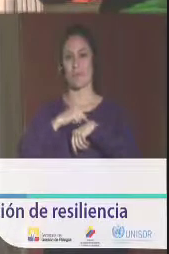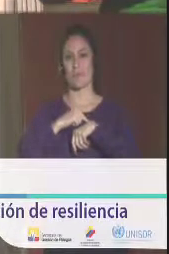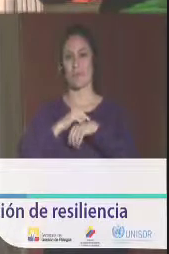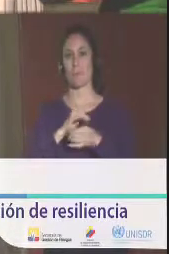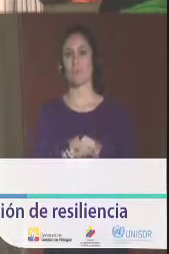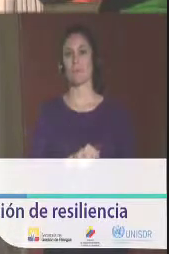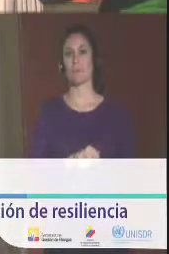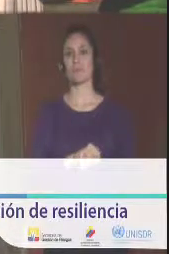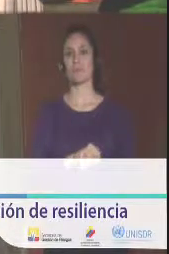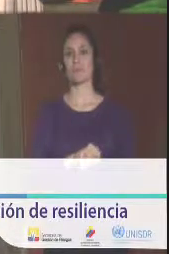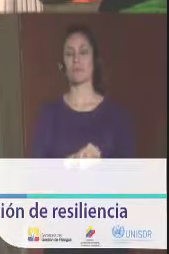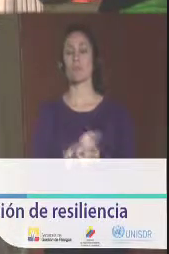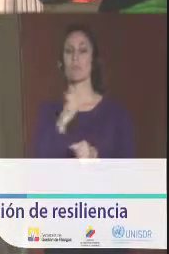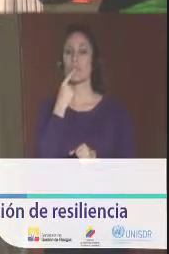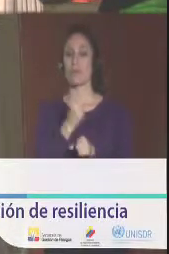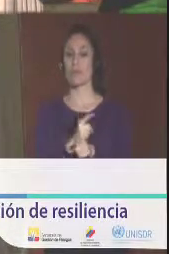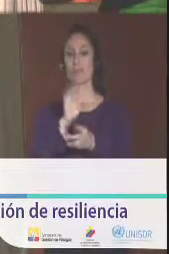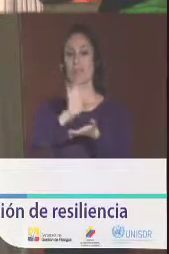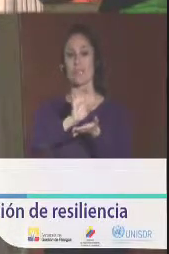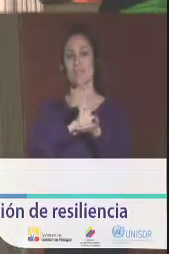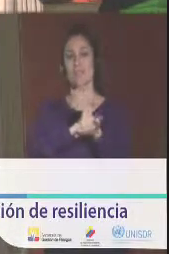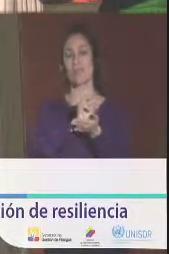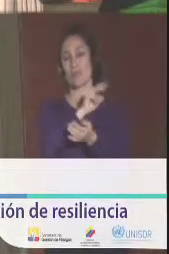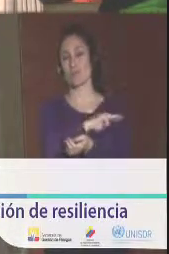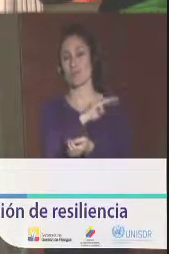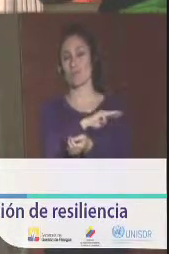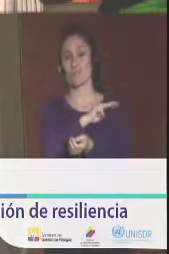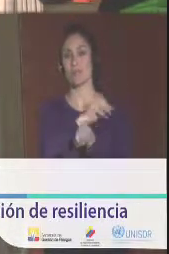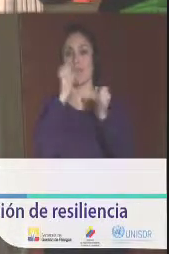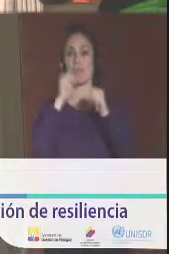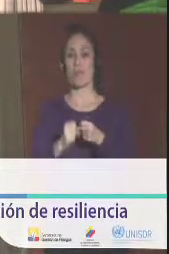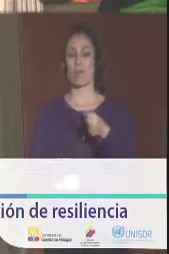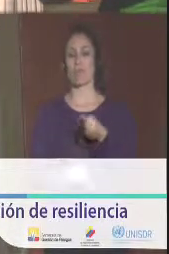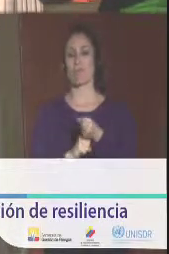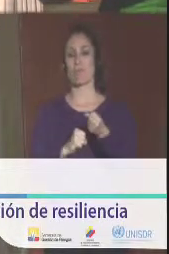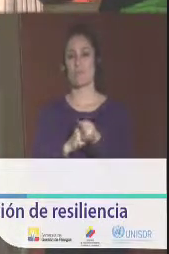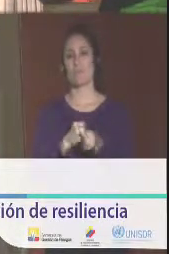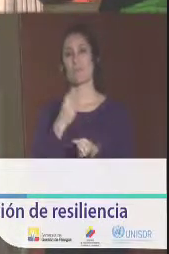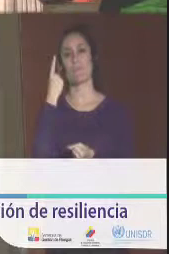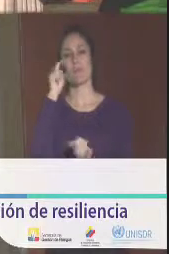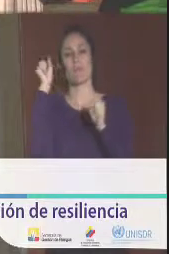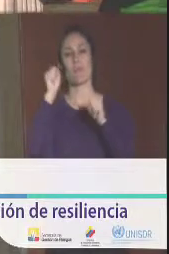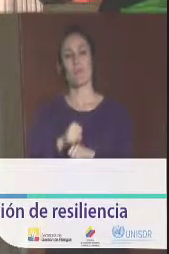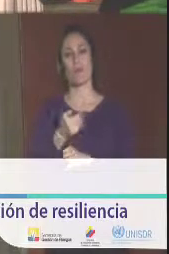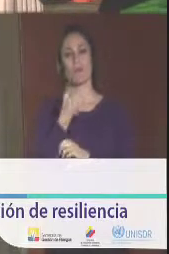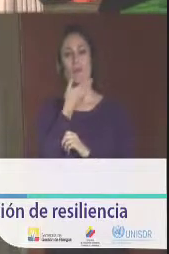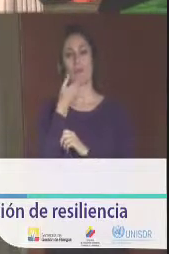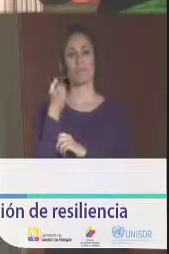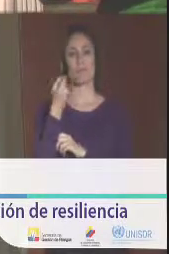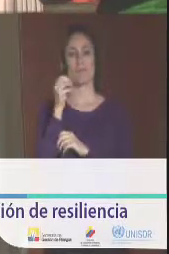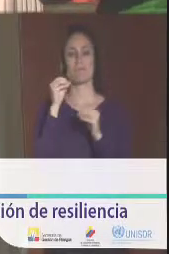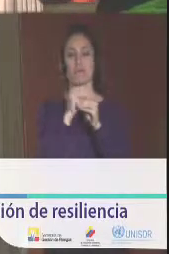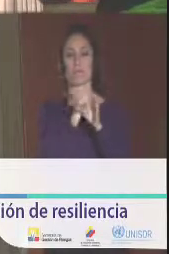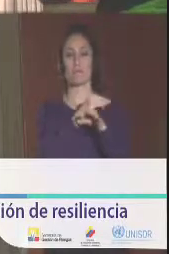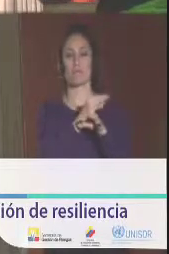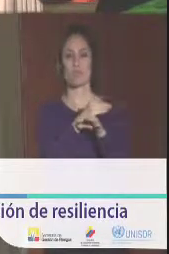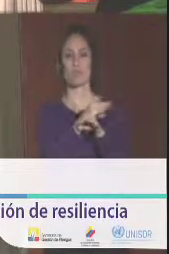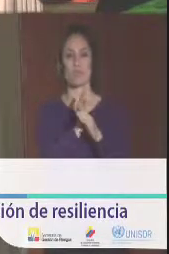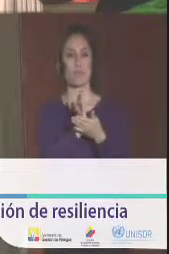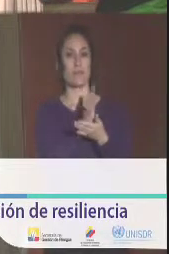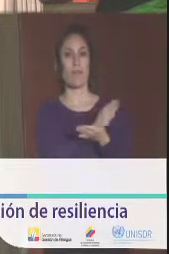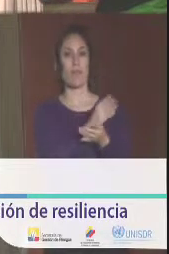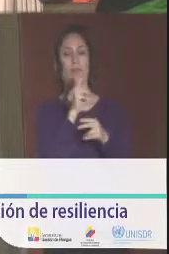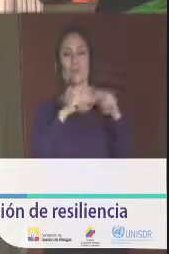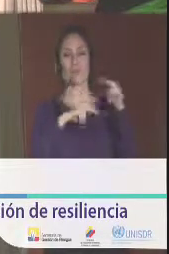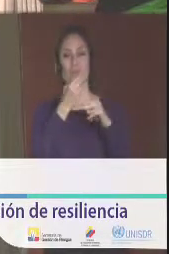os municípios também tenham esse apoio para criar essa conjunção entre a resiliência que nós estamos tratando